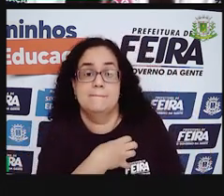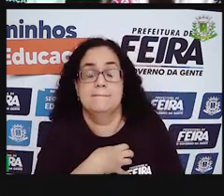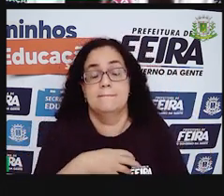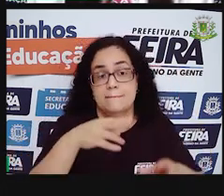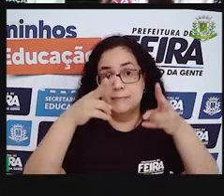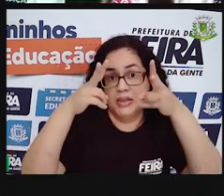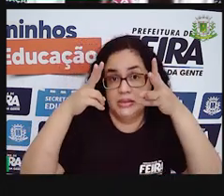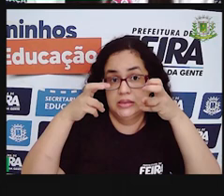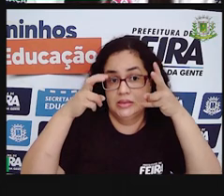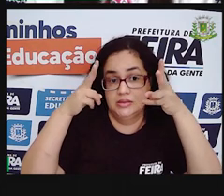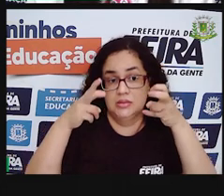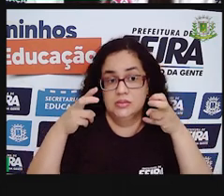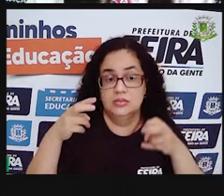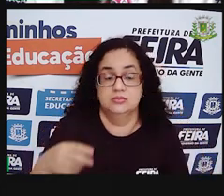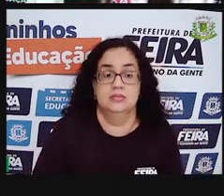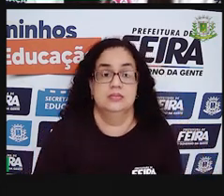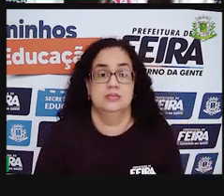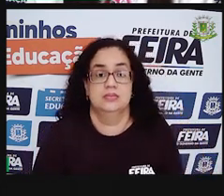gente percebe é que, assim,